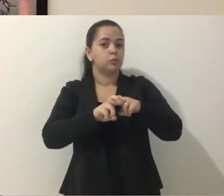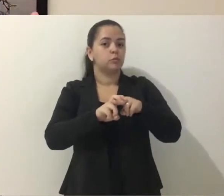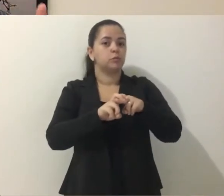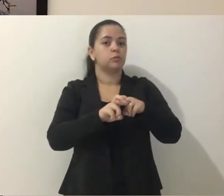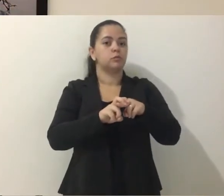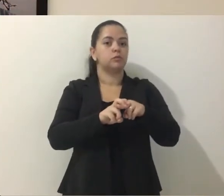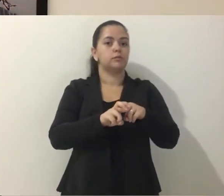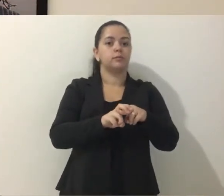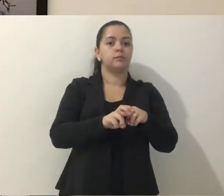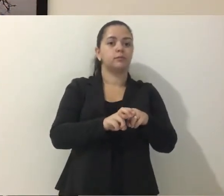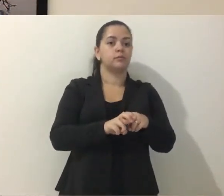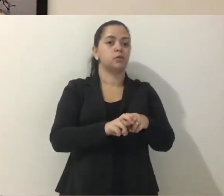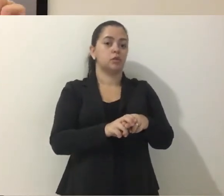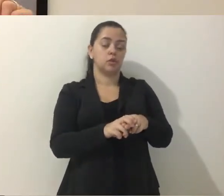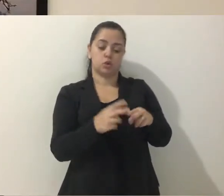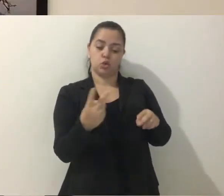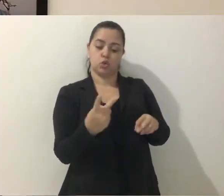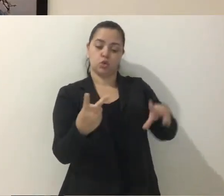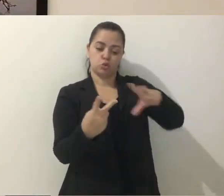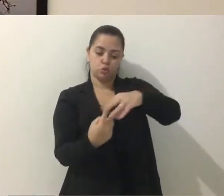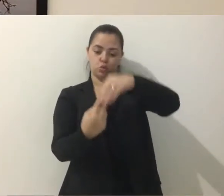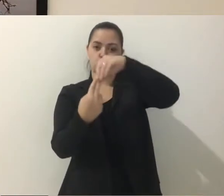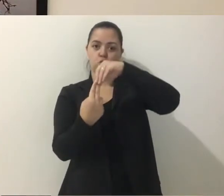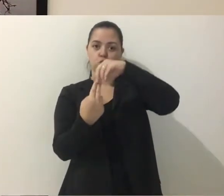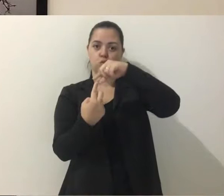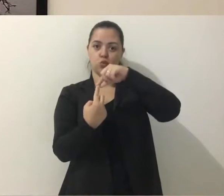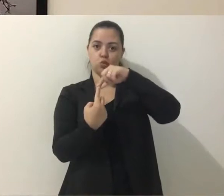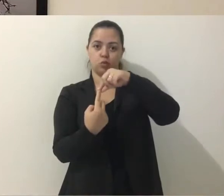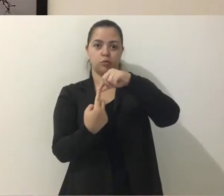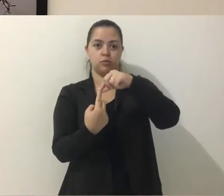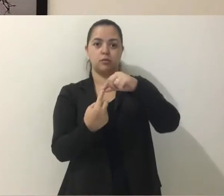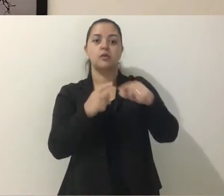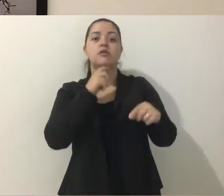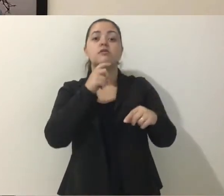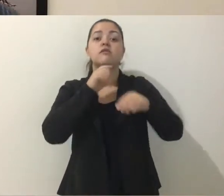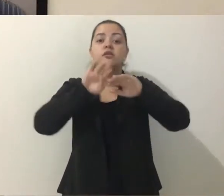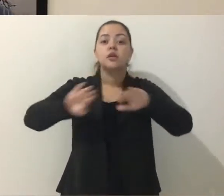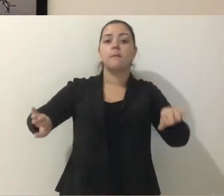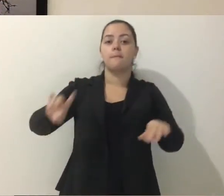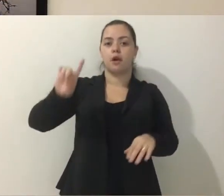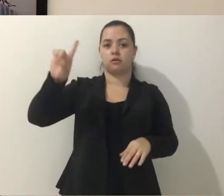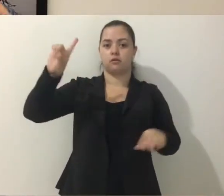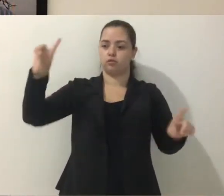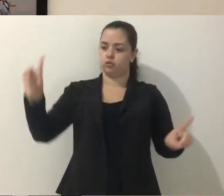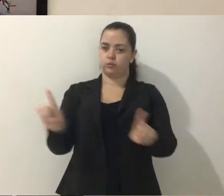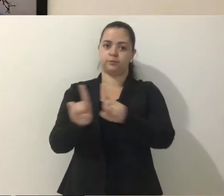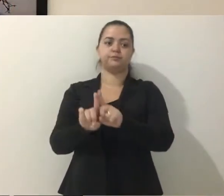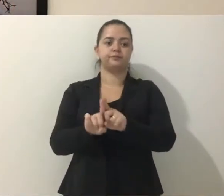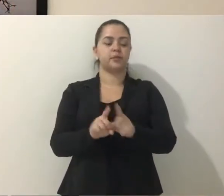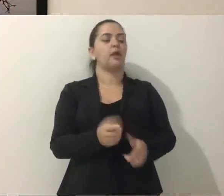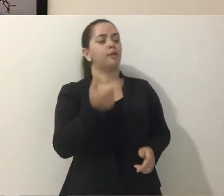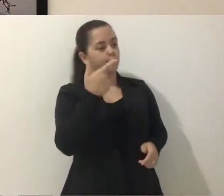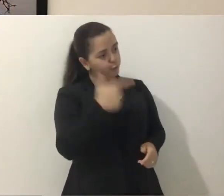de modo que já não são mais dois, porém uma só carne, portanto ninguém separa o que Deus ajuntou. Aí eles insistem na